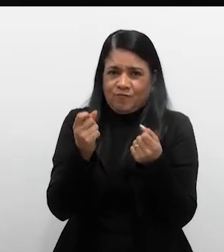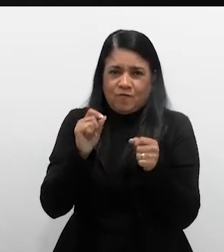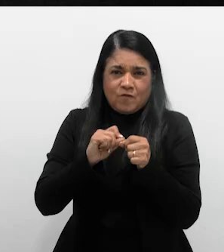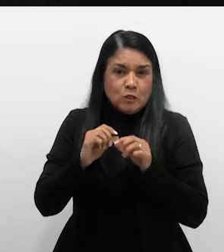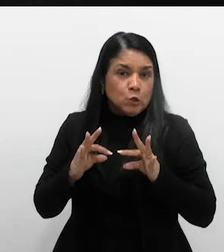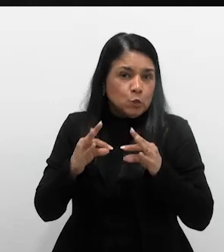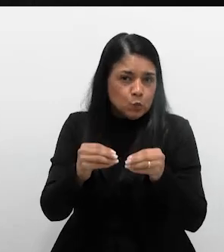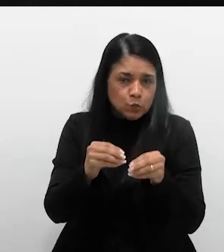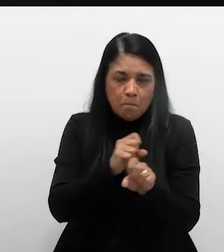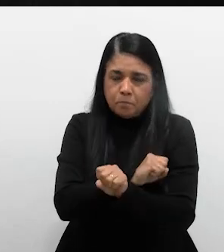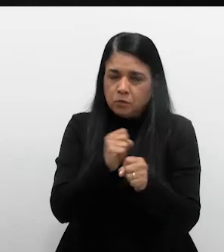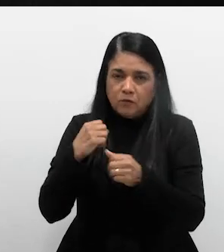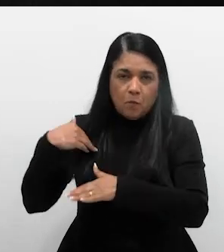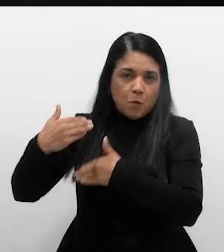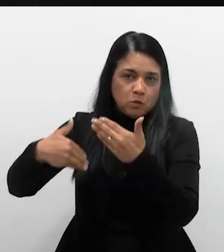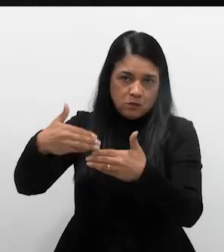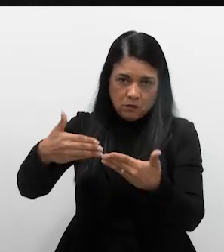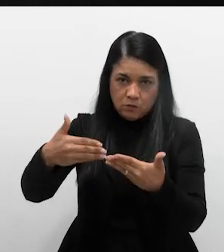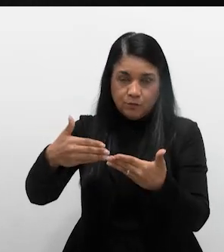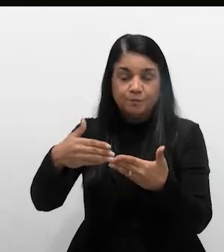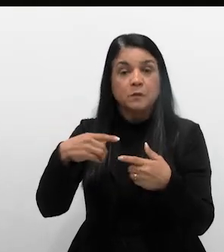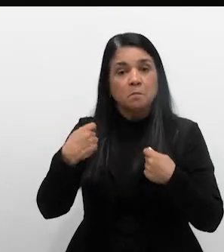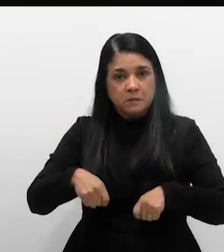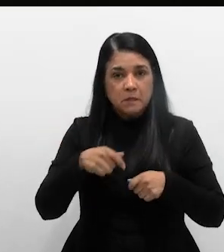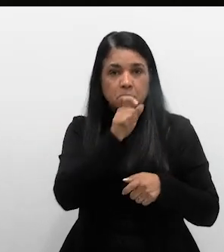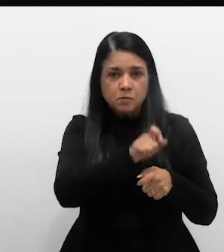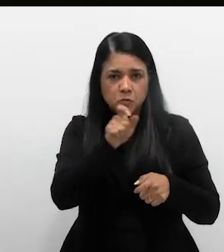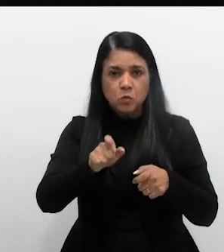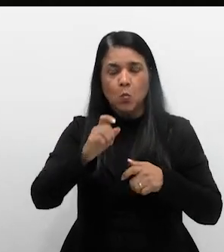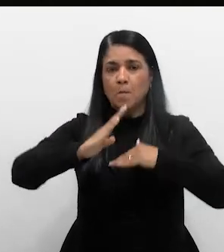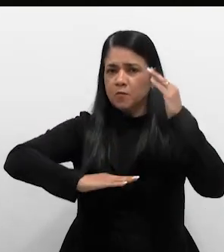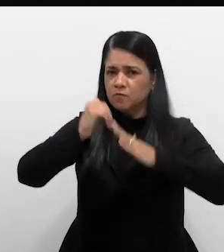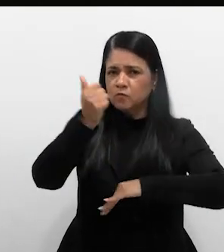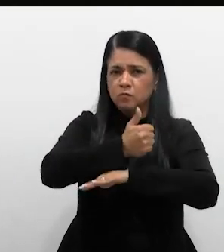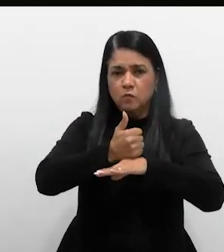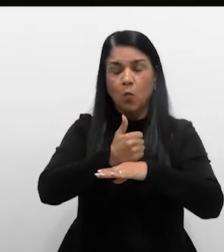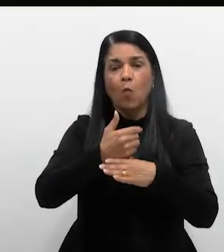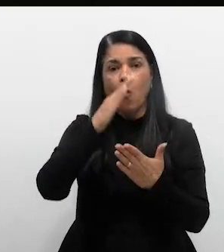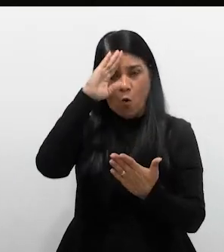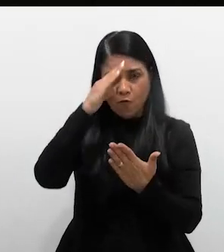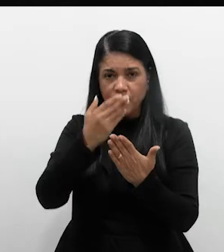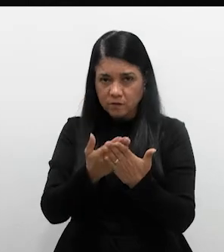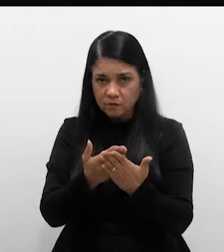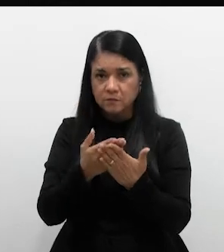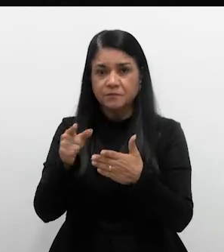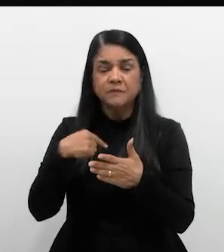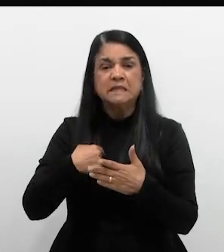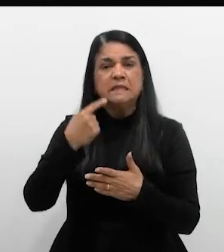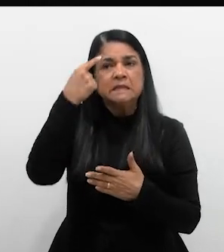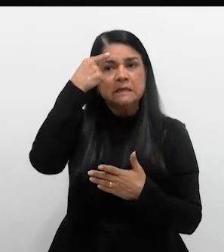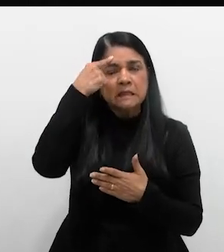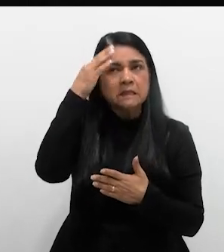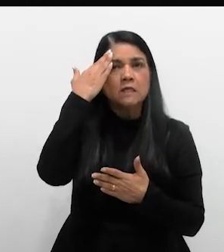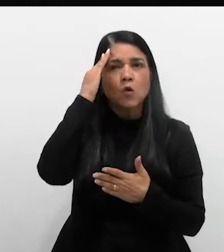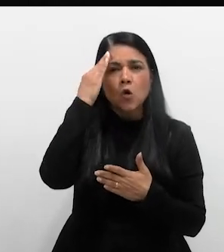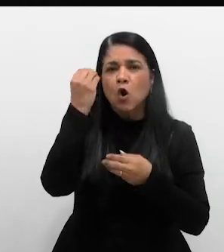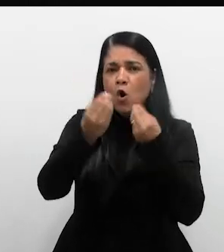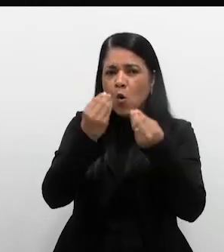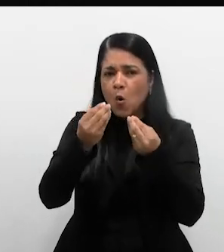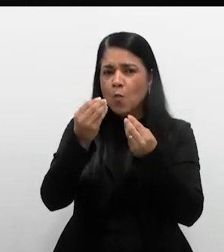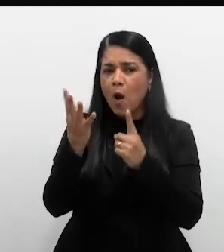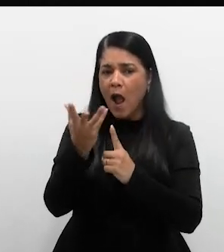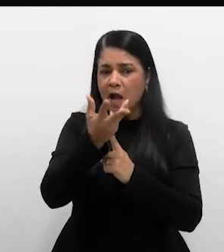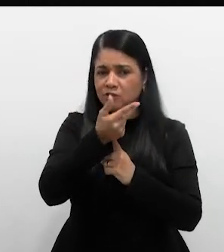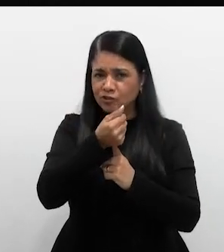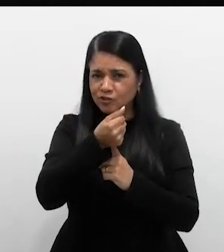muitas vezes, dar conta de todo o processo. É preciso ter pessoas de confiança do seu lado, que entendam o seu raciocínio, né, como pensa a cabeça do